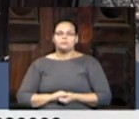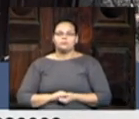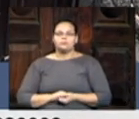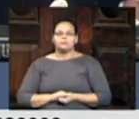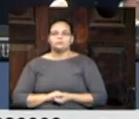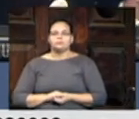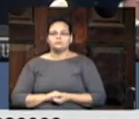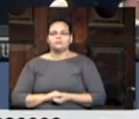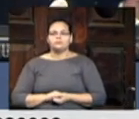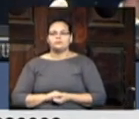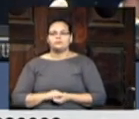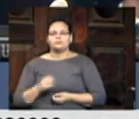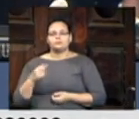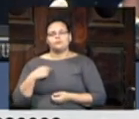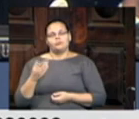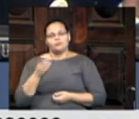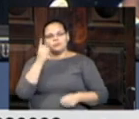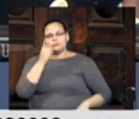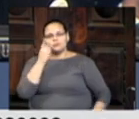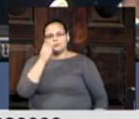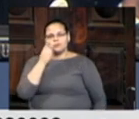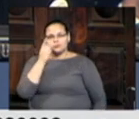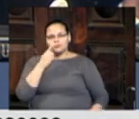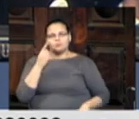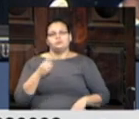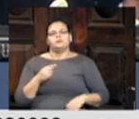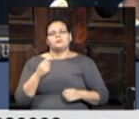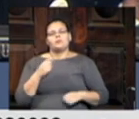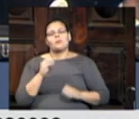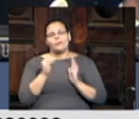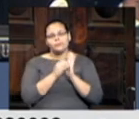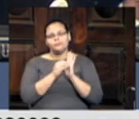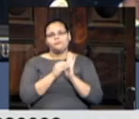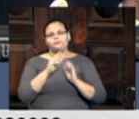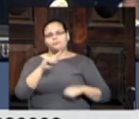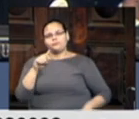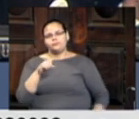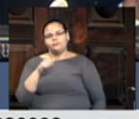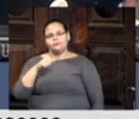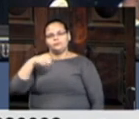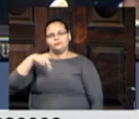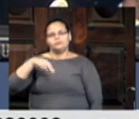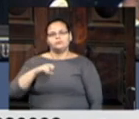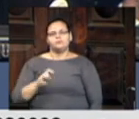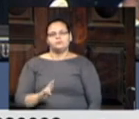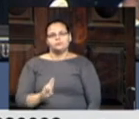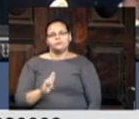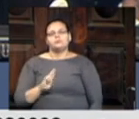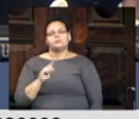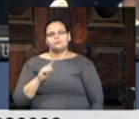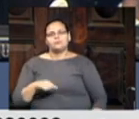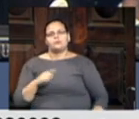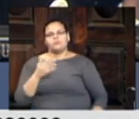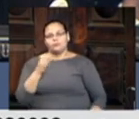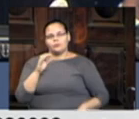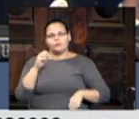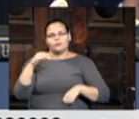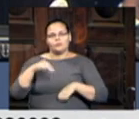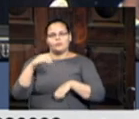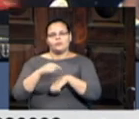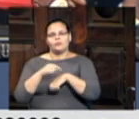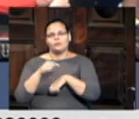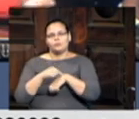Próximo orador inscrito é o nobre deputado Zaqueu Teixeira. Vossa Excelência dispõe de 10 minutos no tempo regimental.